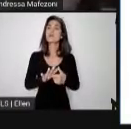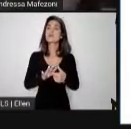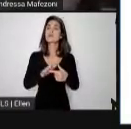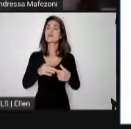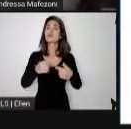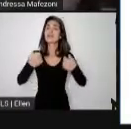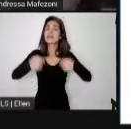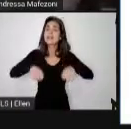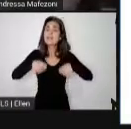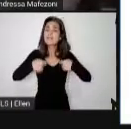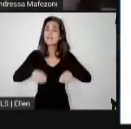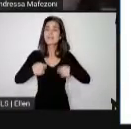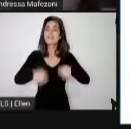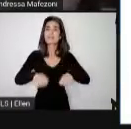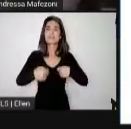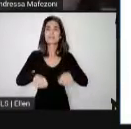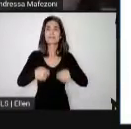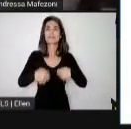necessidade